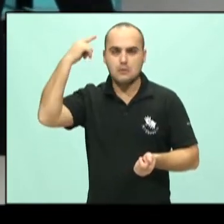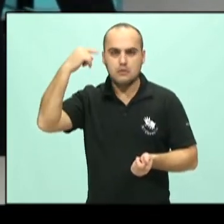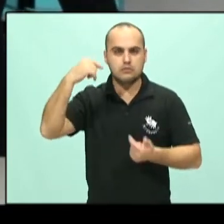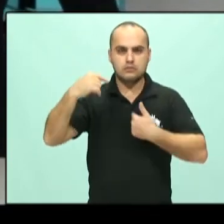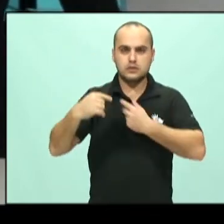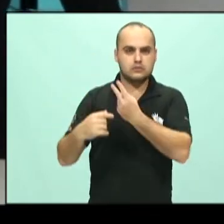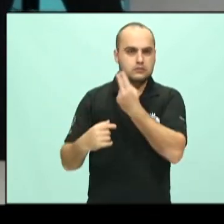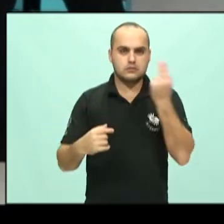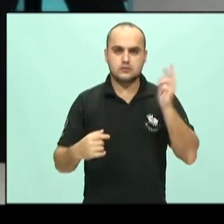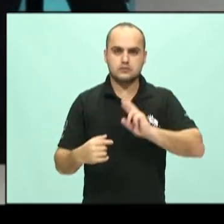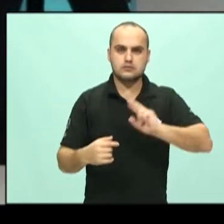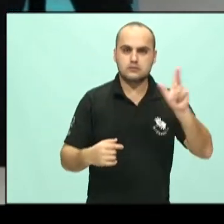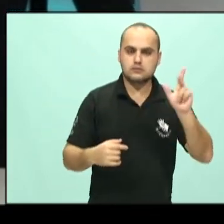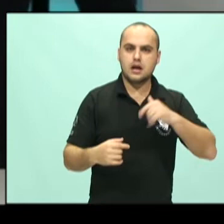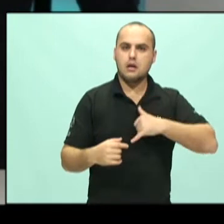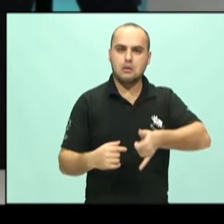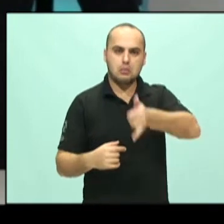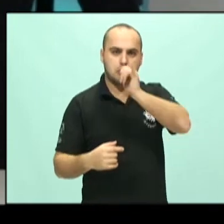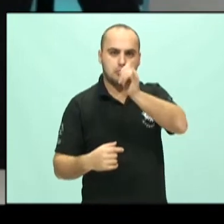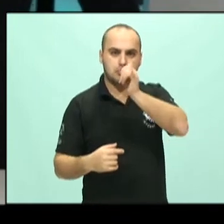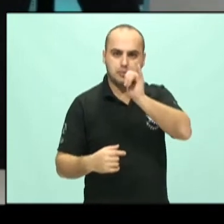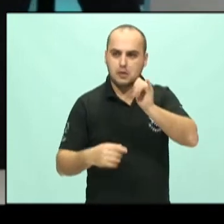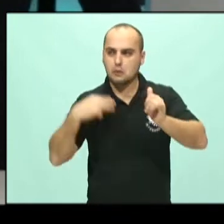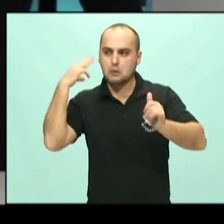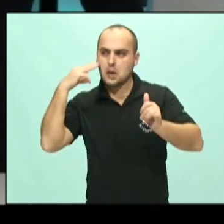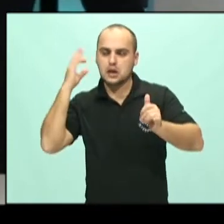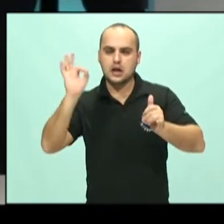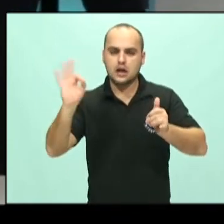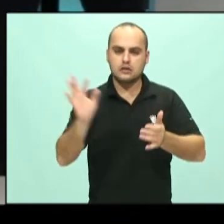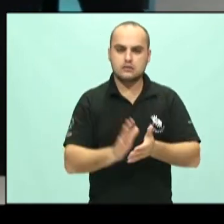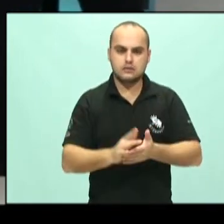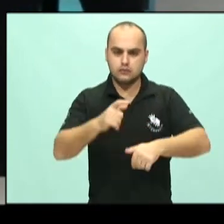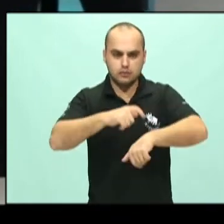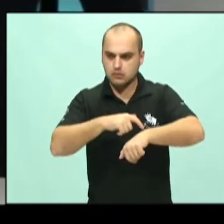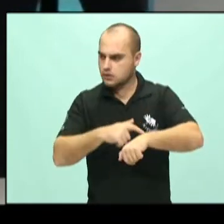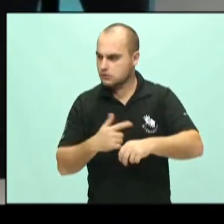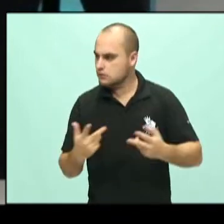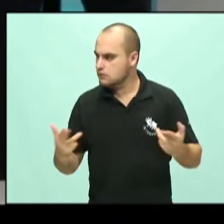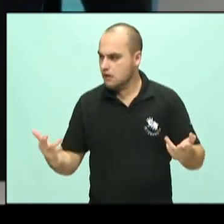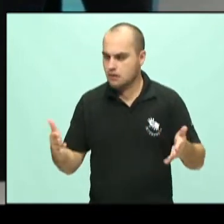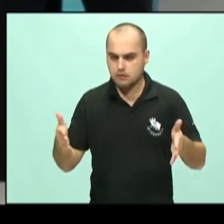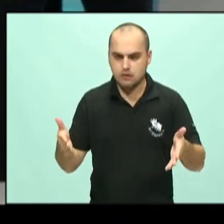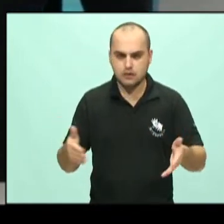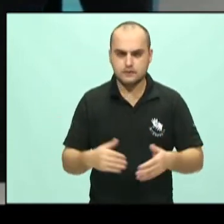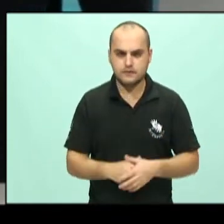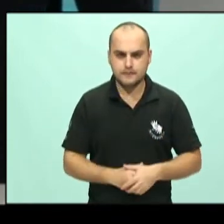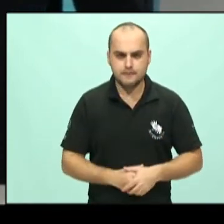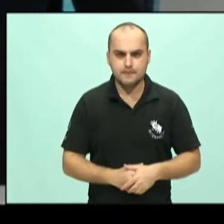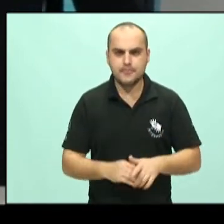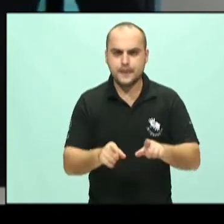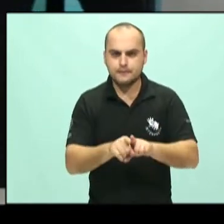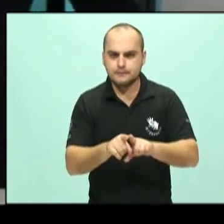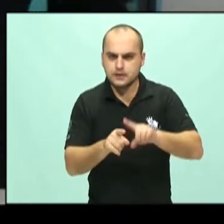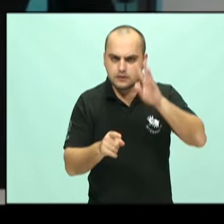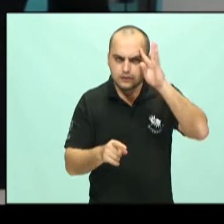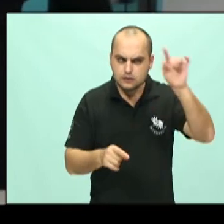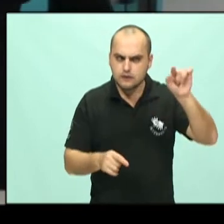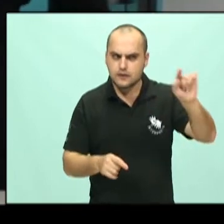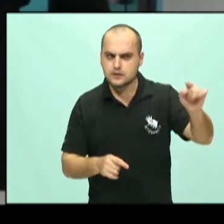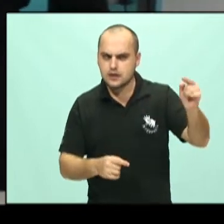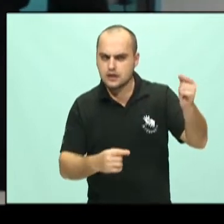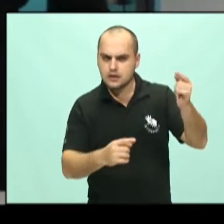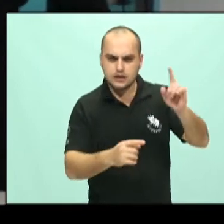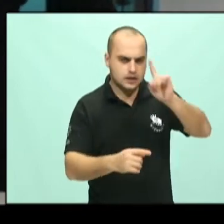eu tava tomando cerveja ao invés de destilado. Tudo isso num momento como esse aqui agora. Inclusive, no sonho, você me dava dicas pra